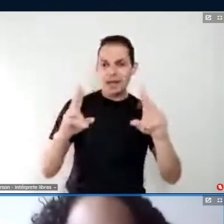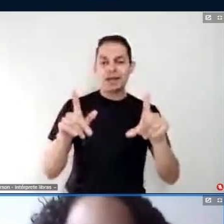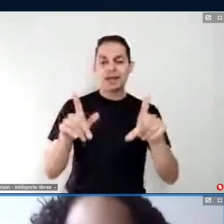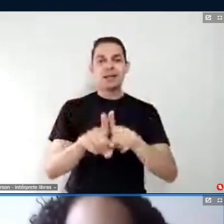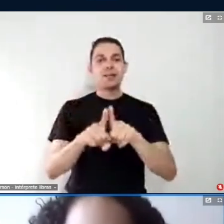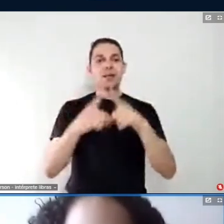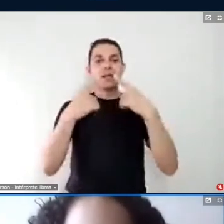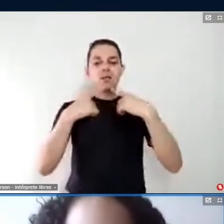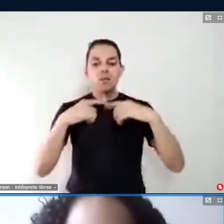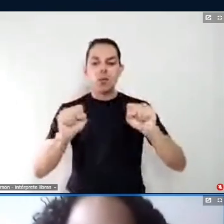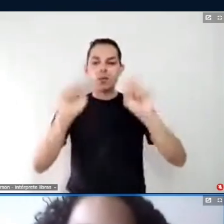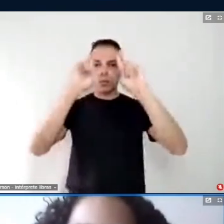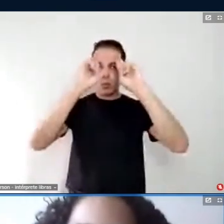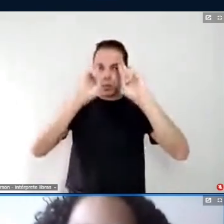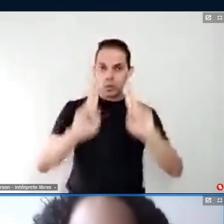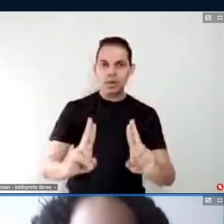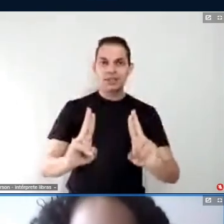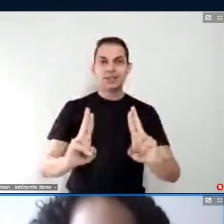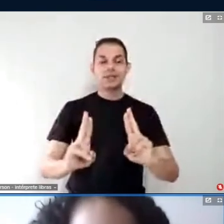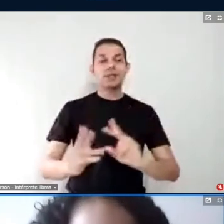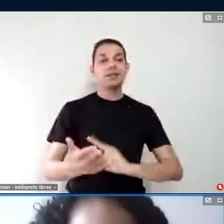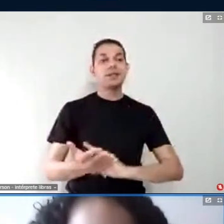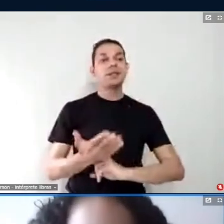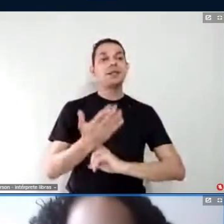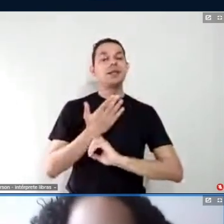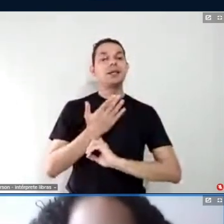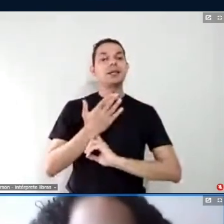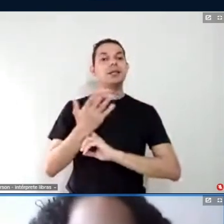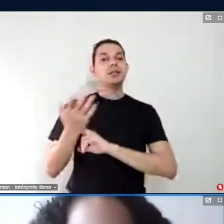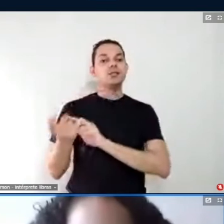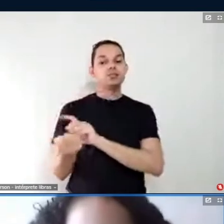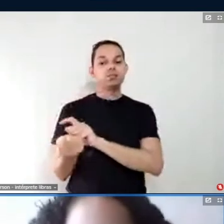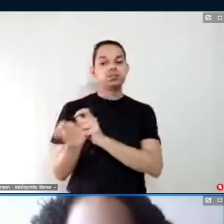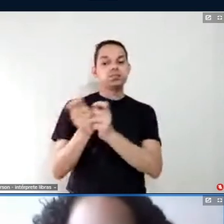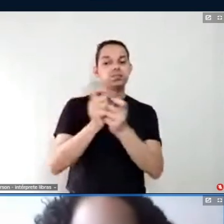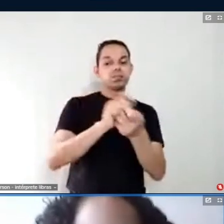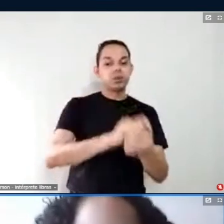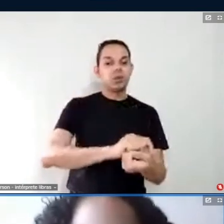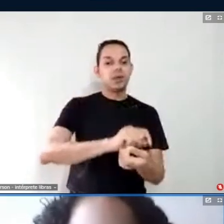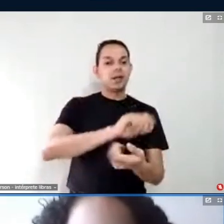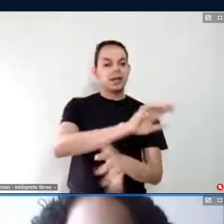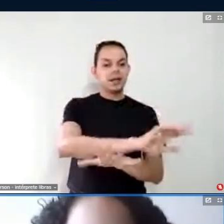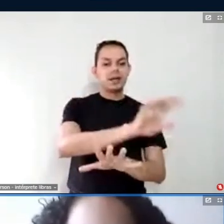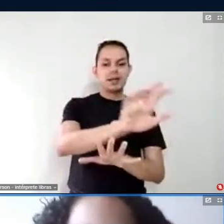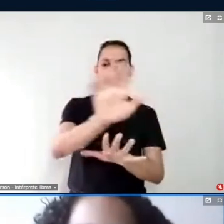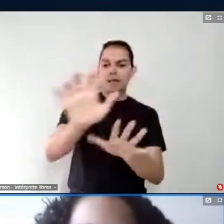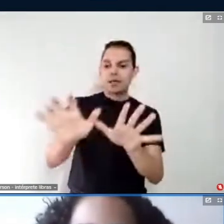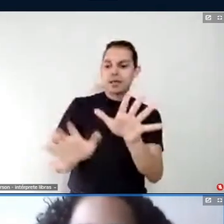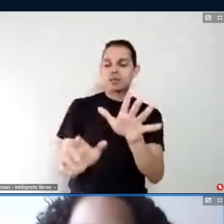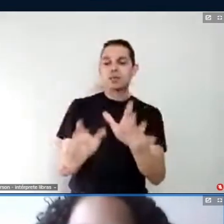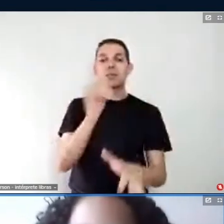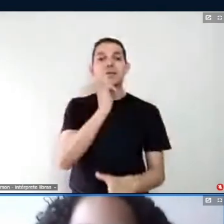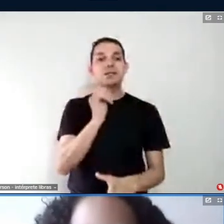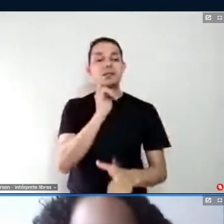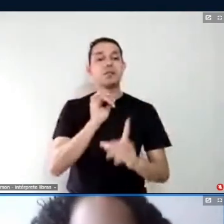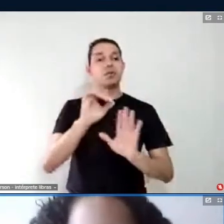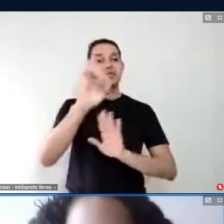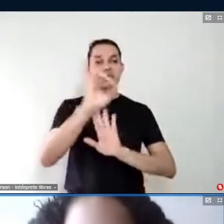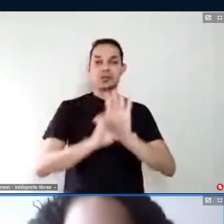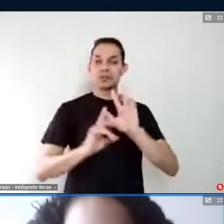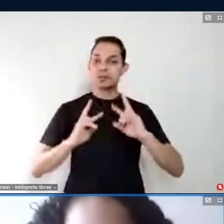nos faz deslocar para outros campos como direitos humanos, né,